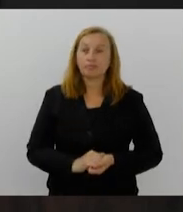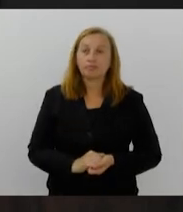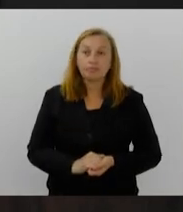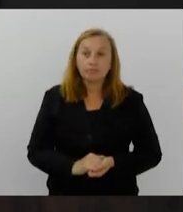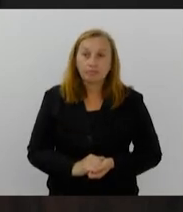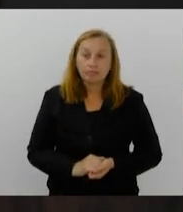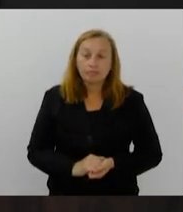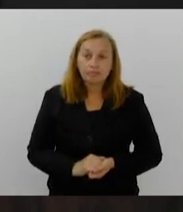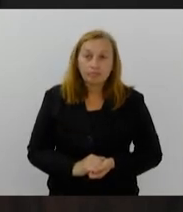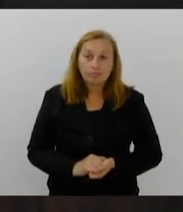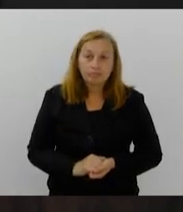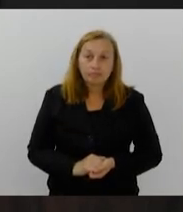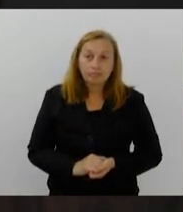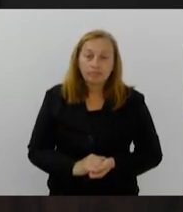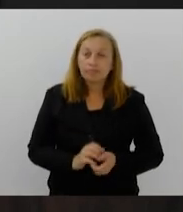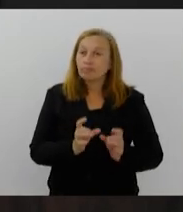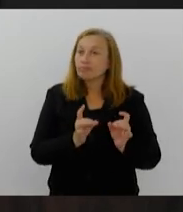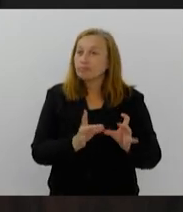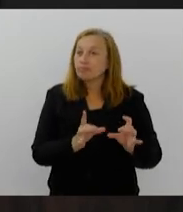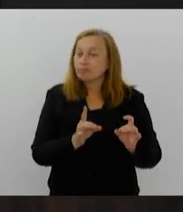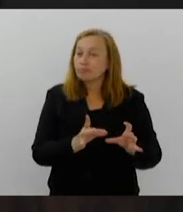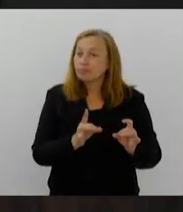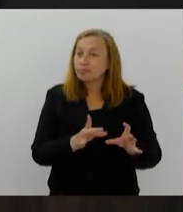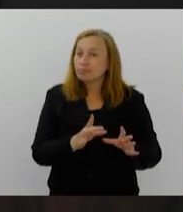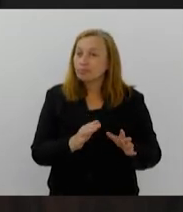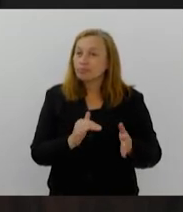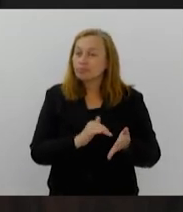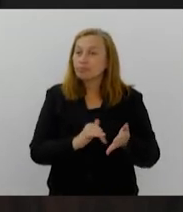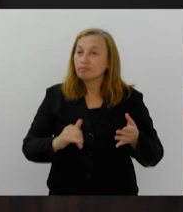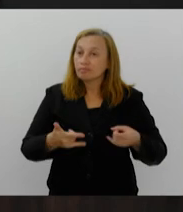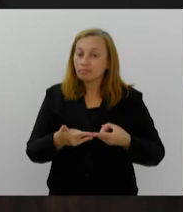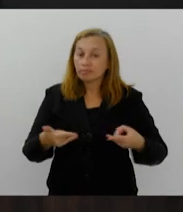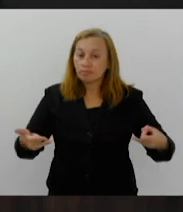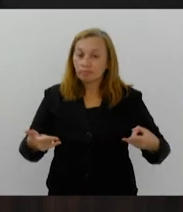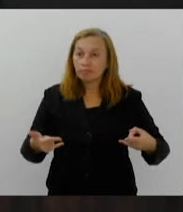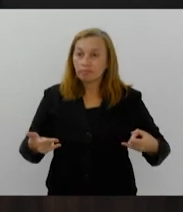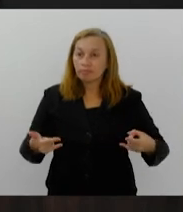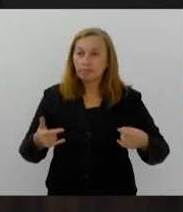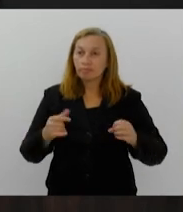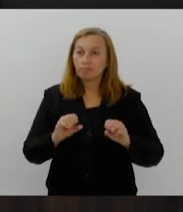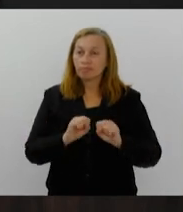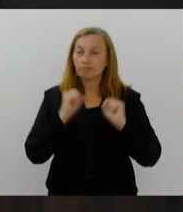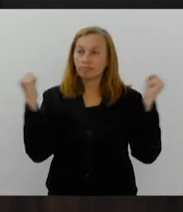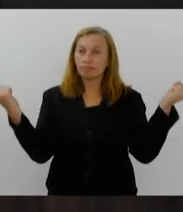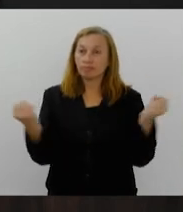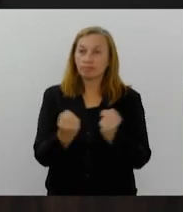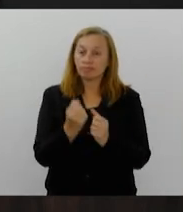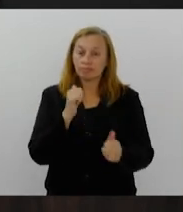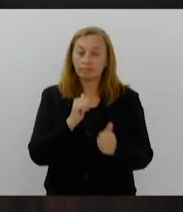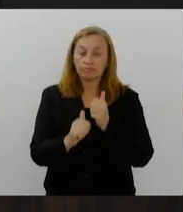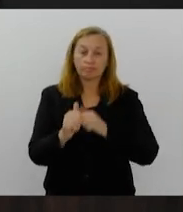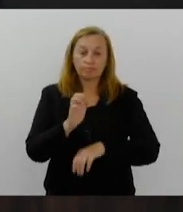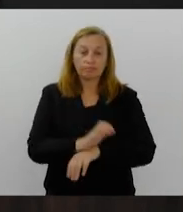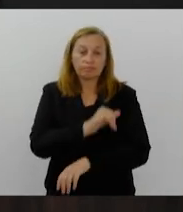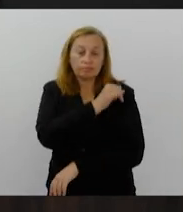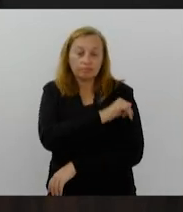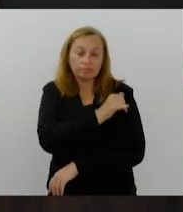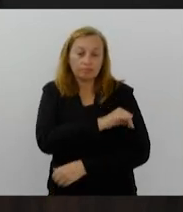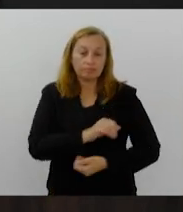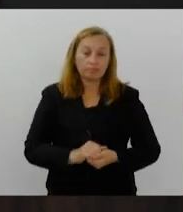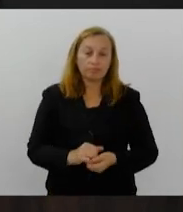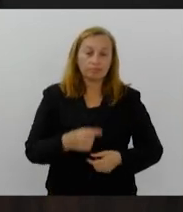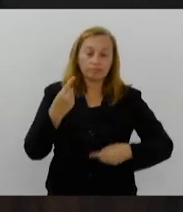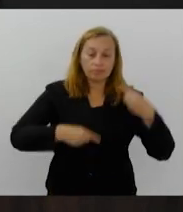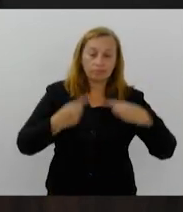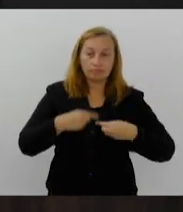condições equivalentes para venda e retirada de ingressos nos estados do Estado do Rio de Janeiro. Em discussão, não havendo quem